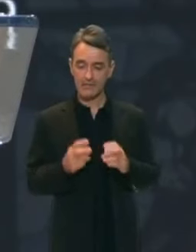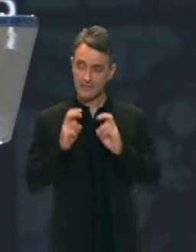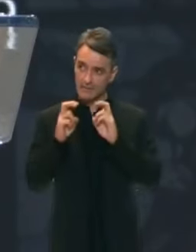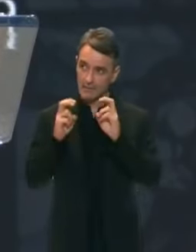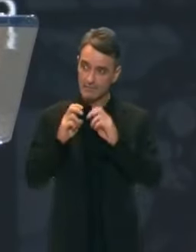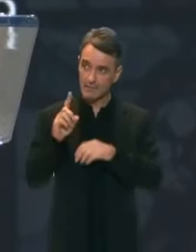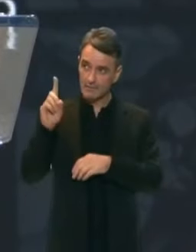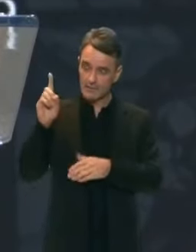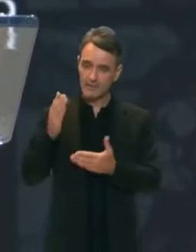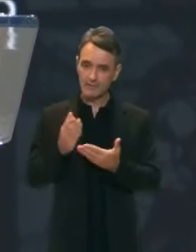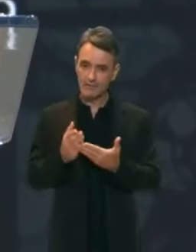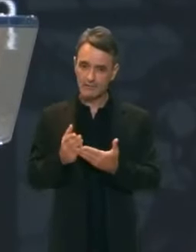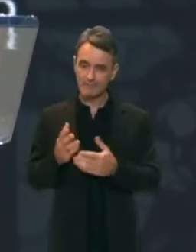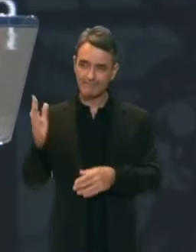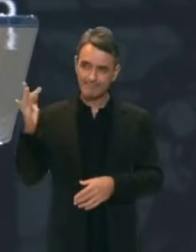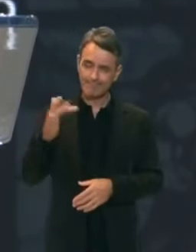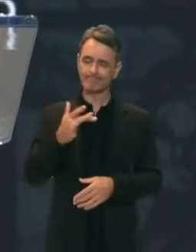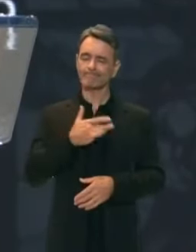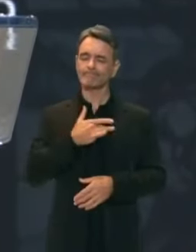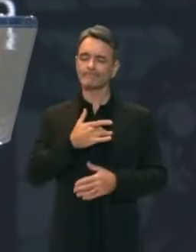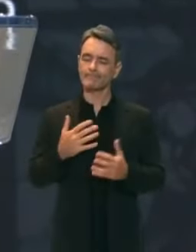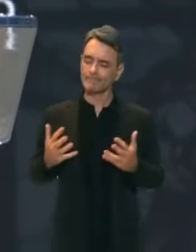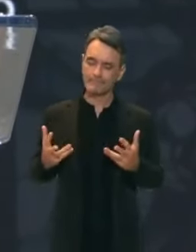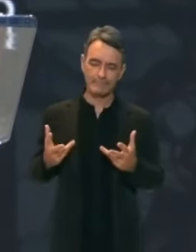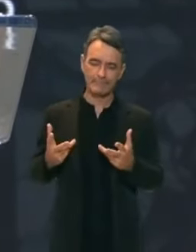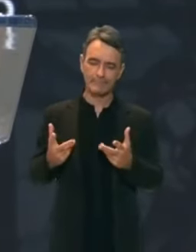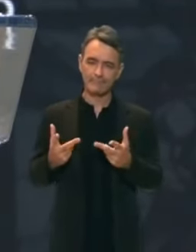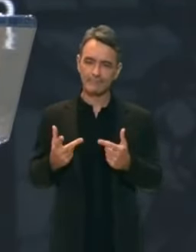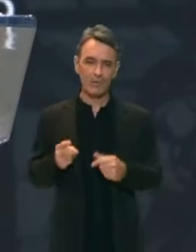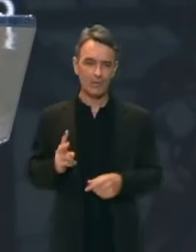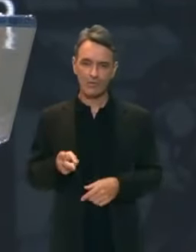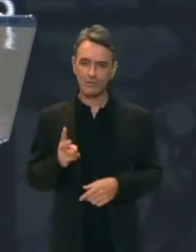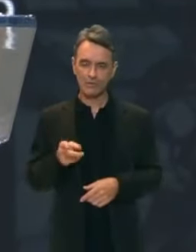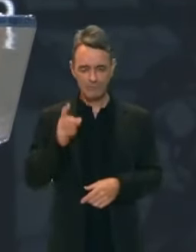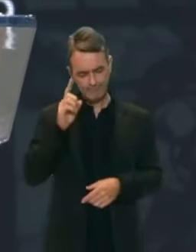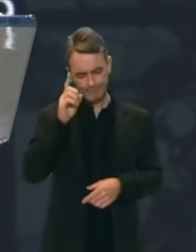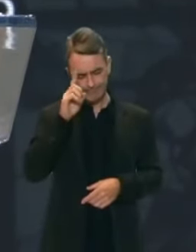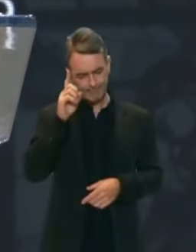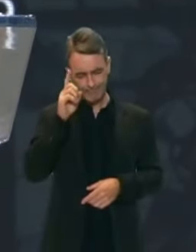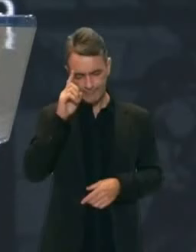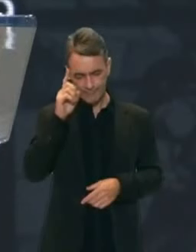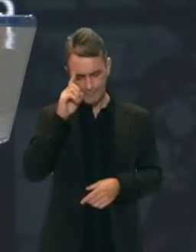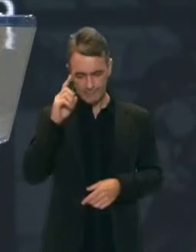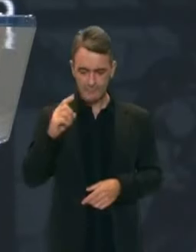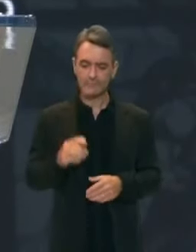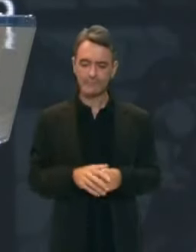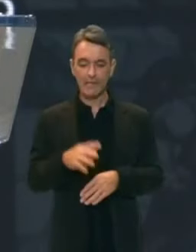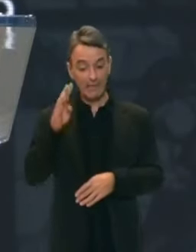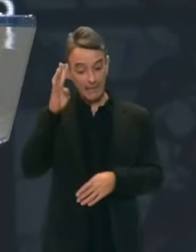esse toque extraordinário dele permaneça todos os dias. E na